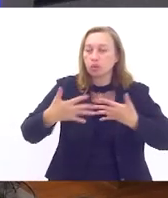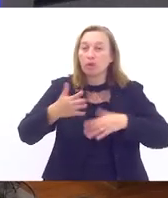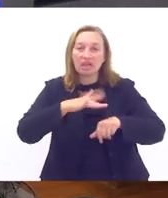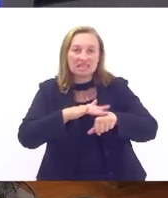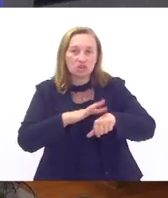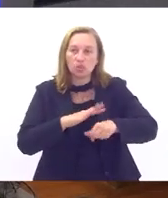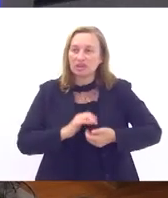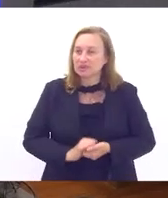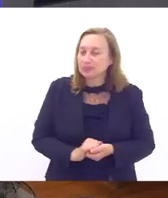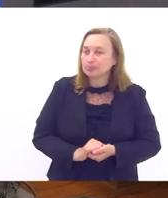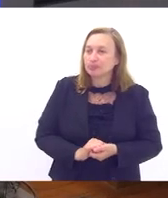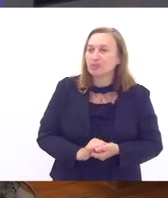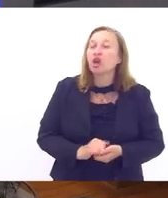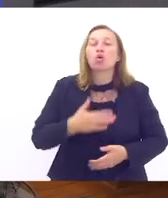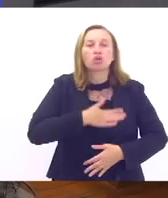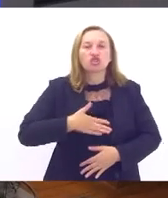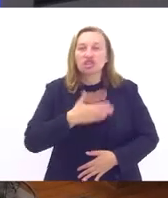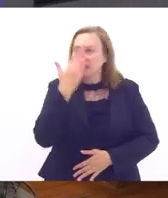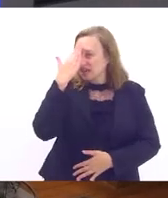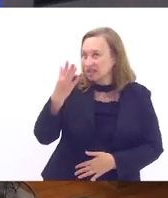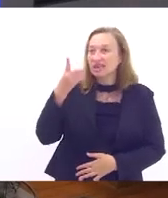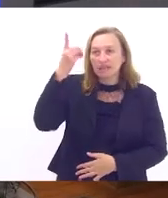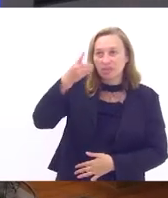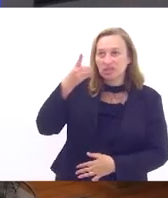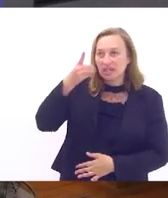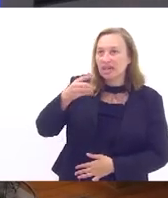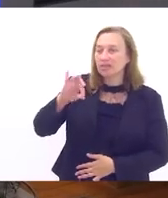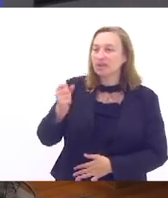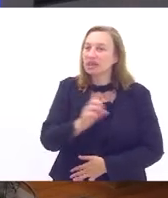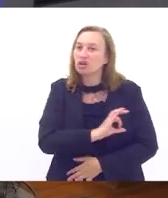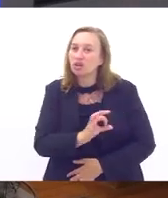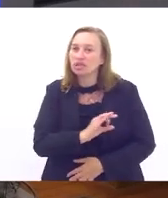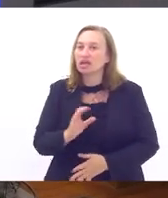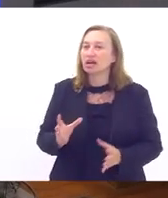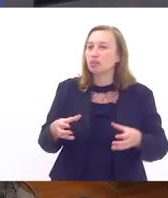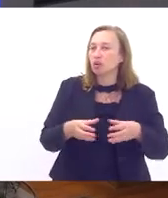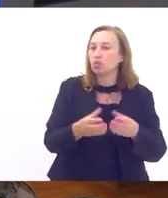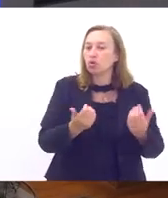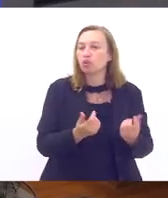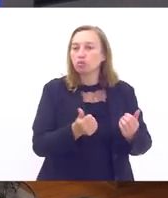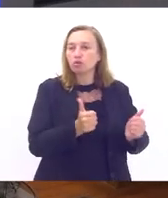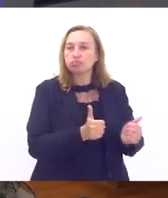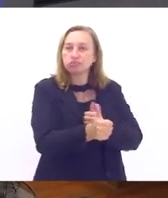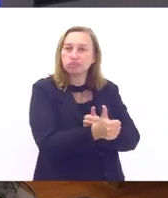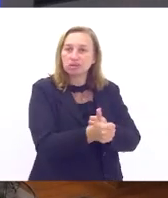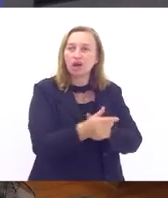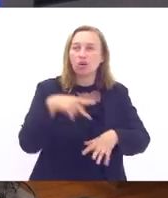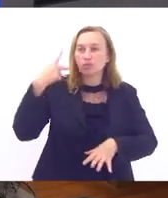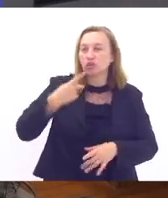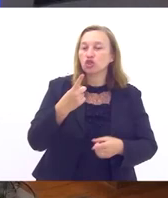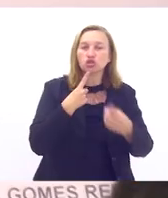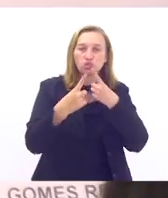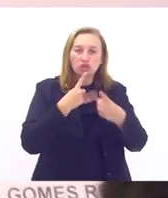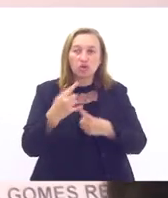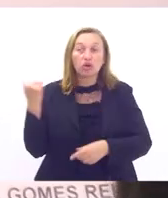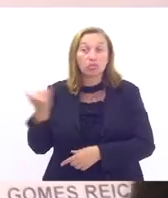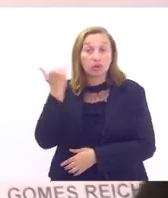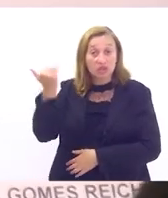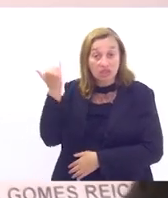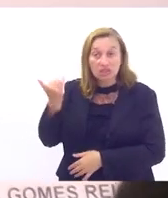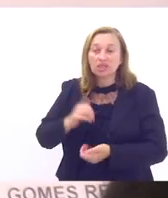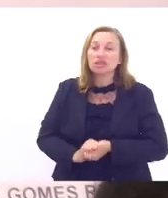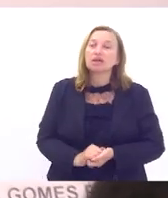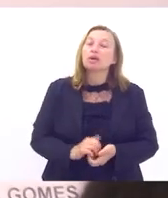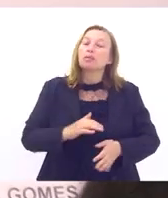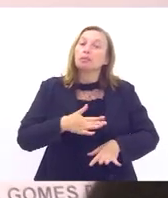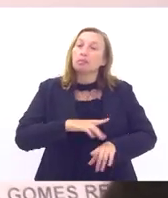doença. Gostaria de agradecer à deputada por esse espaço, pela frente parlamentar. Então, foi uma discussão muito importante,